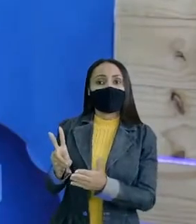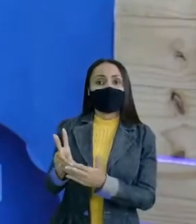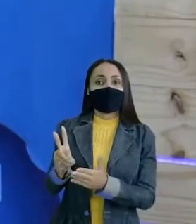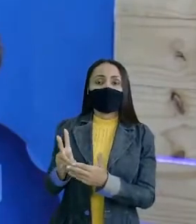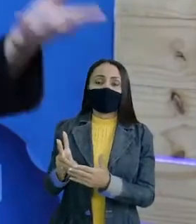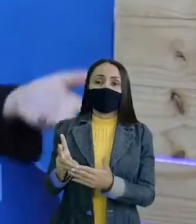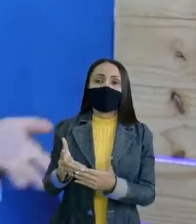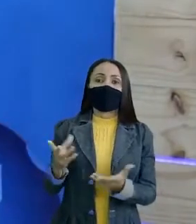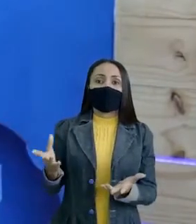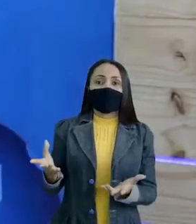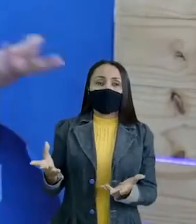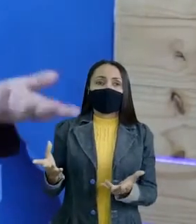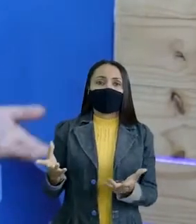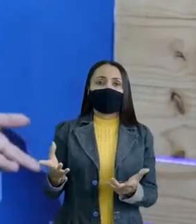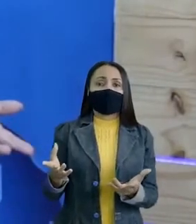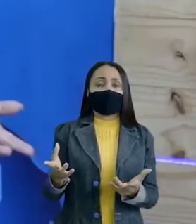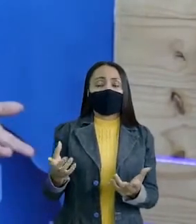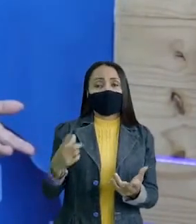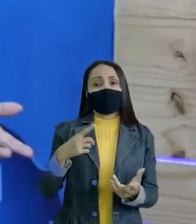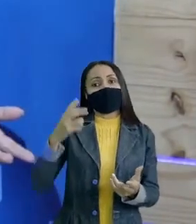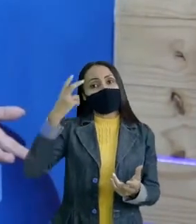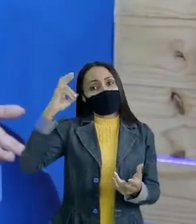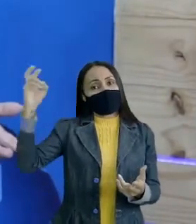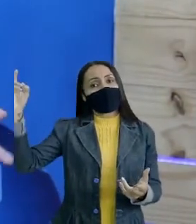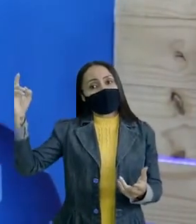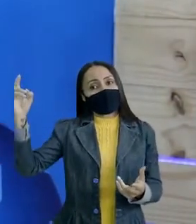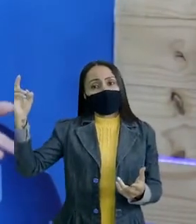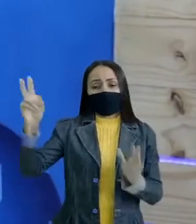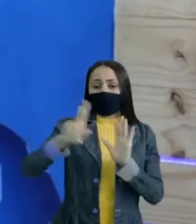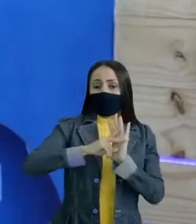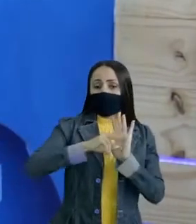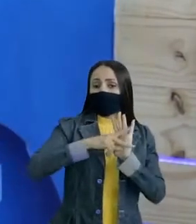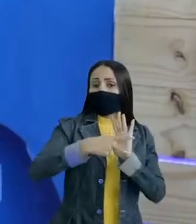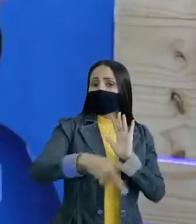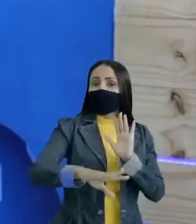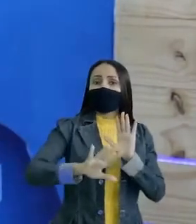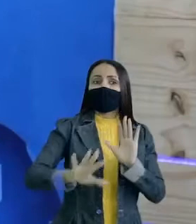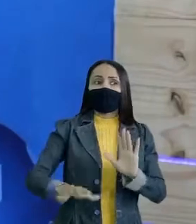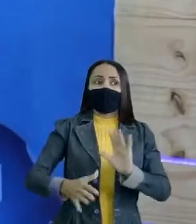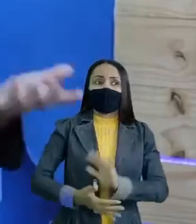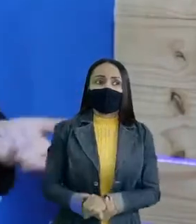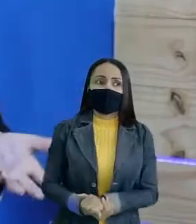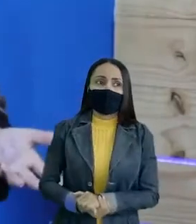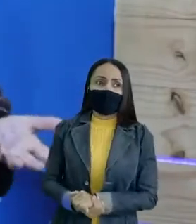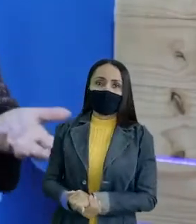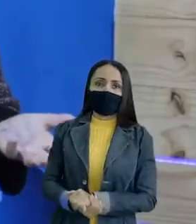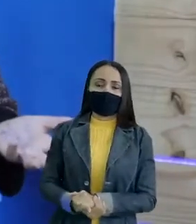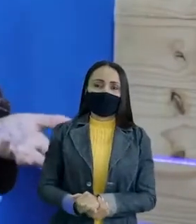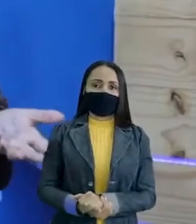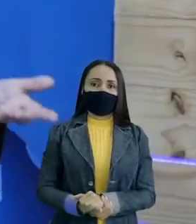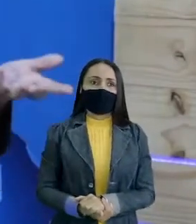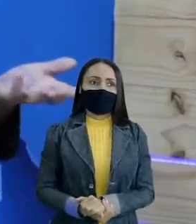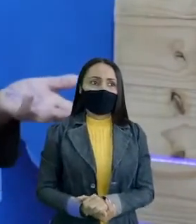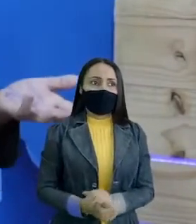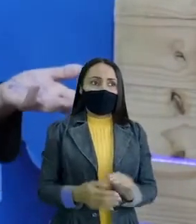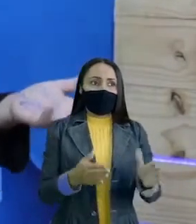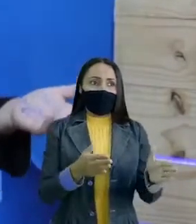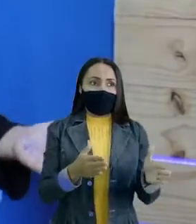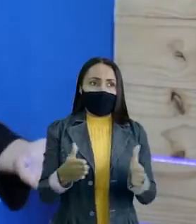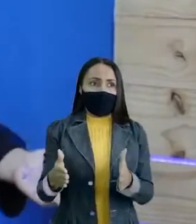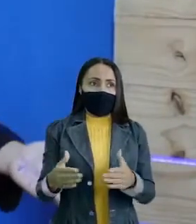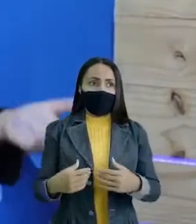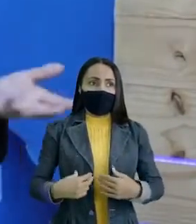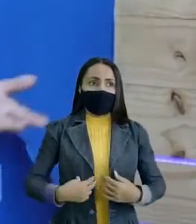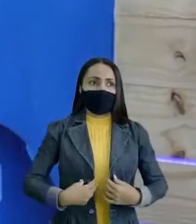de, né, cultura aqui mesmo, né? De transmissão de cultura na comida, na parte de